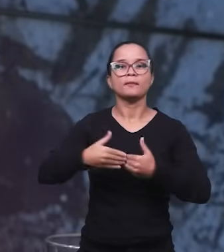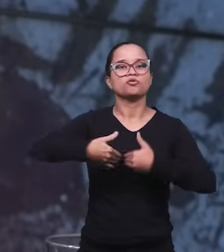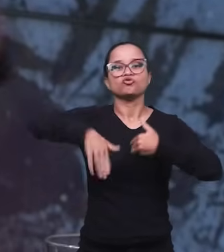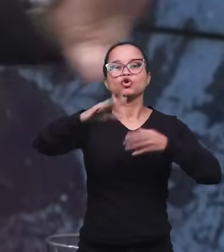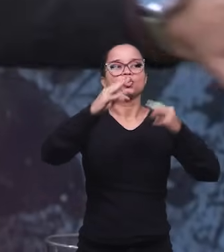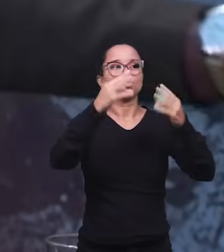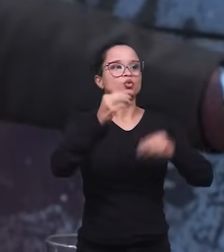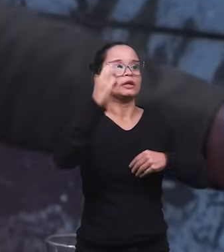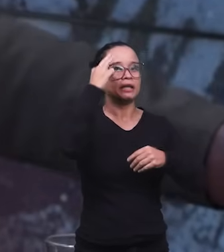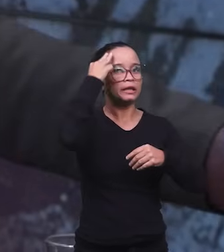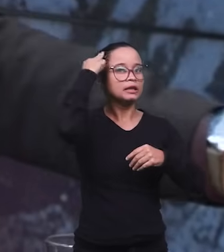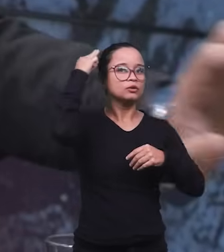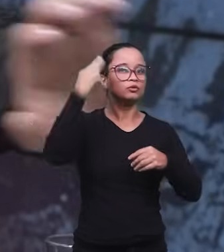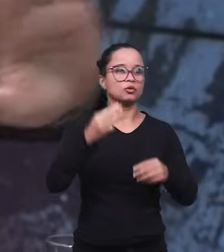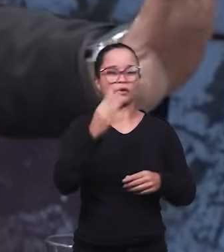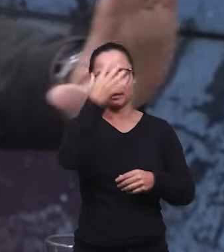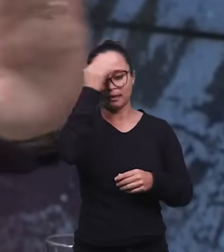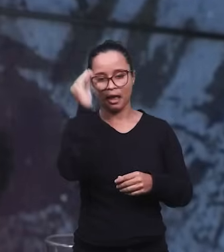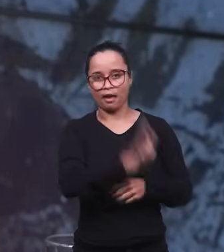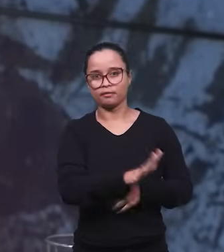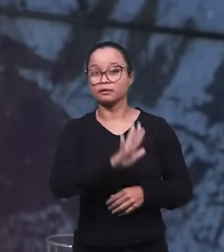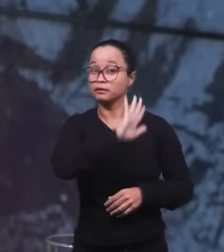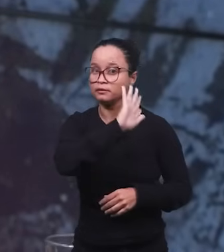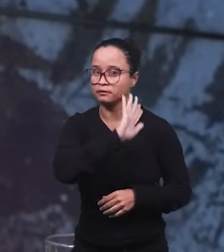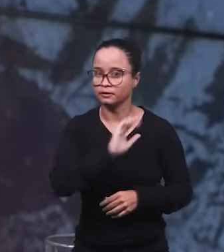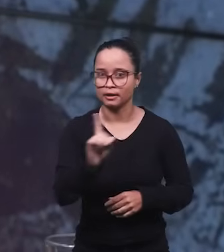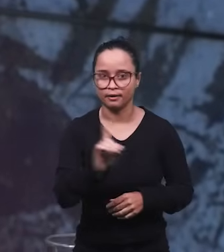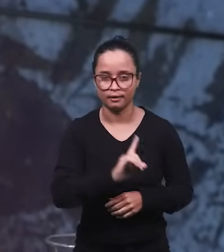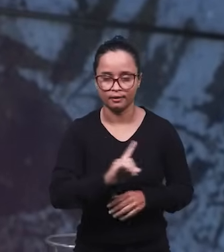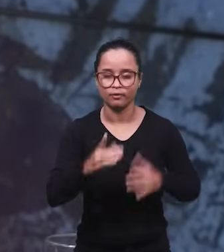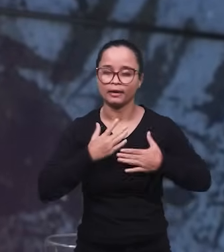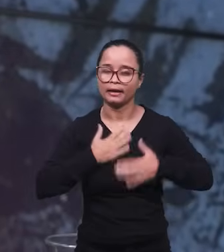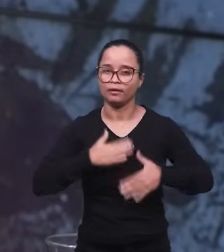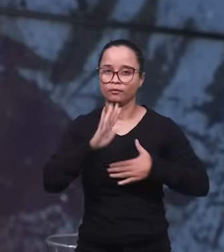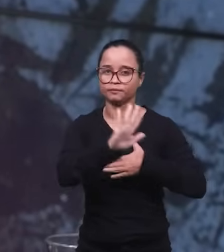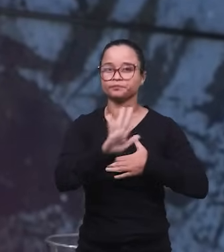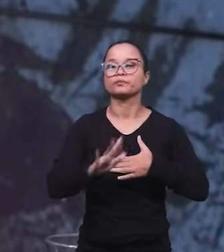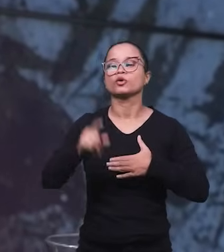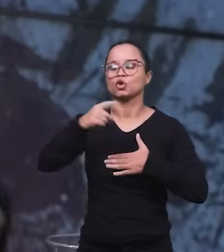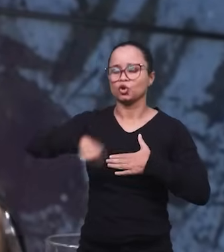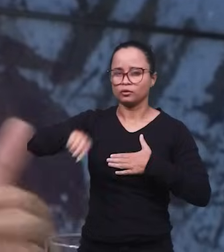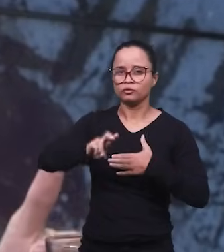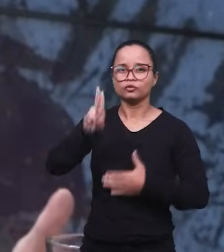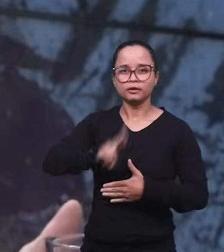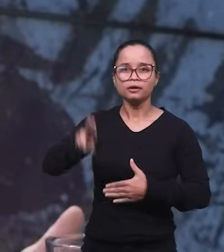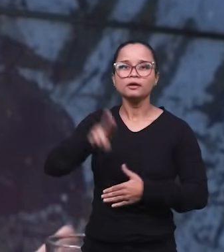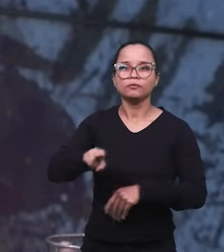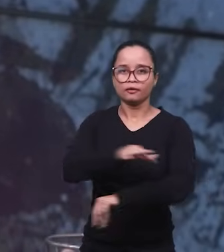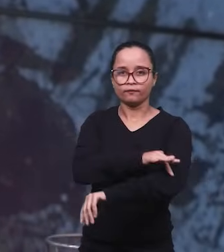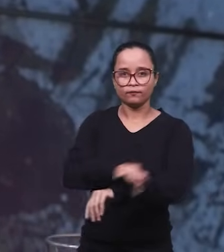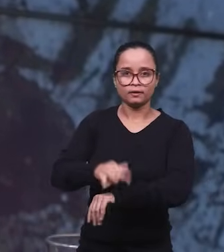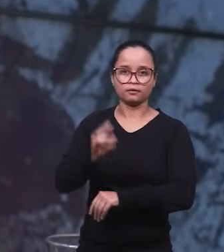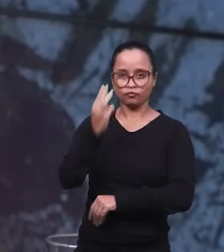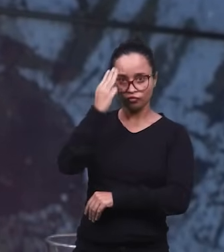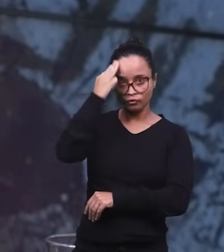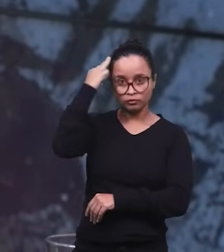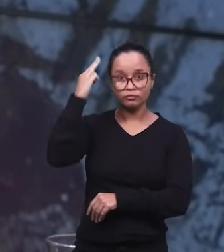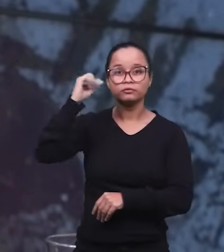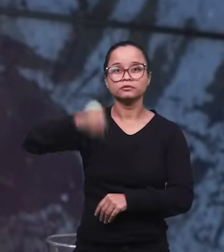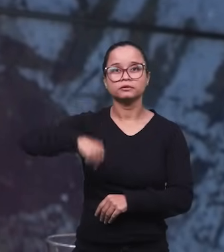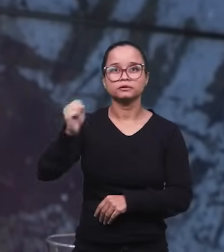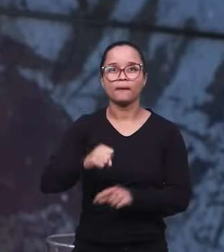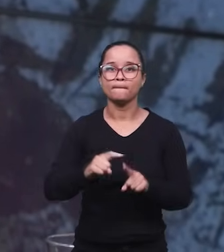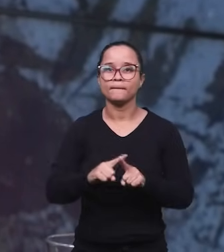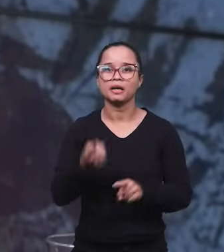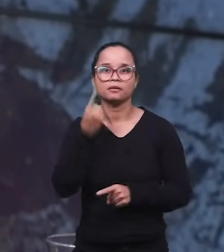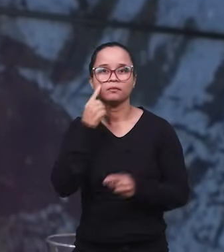que Newton falou, esquece. Não. Nós usamos hoje ainda essa física. Só que nós vemos que